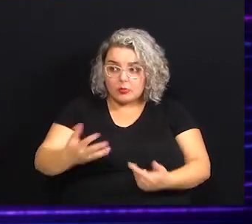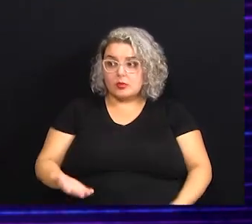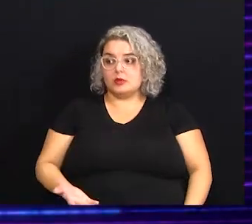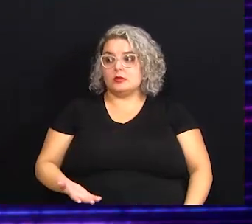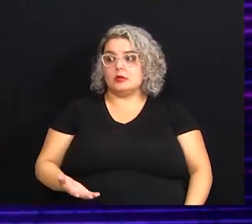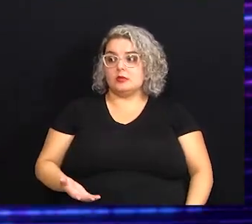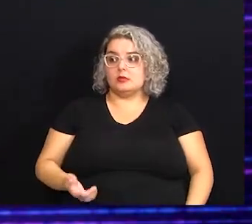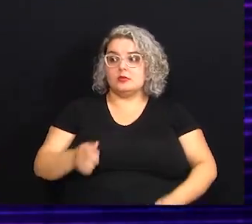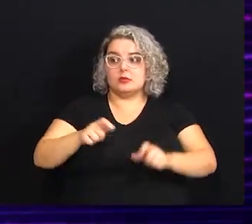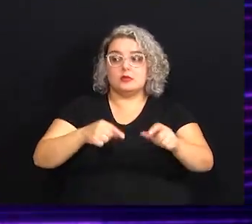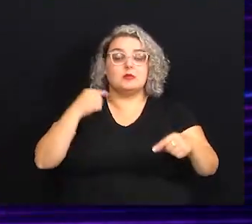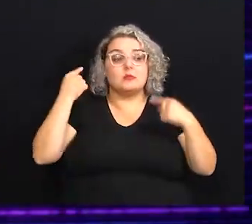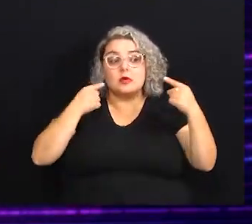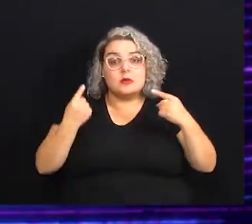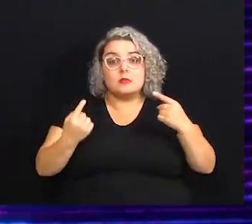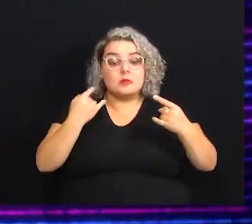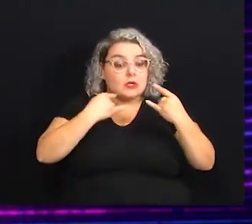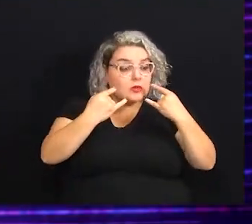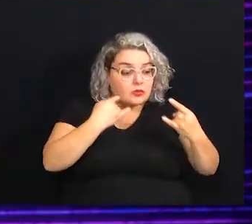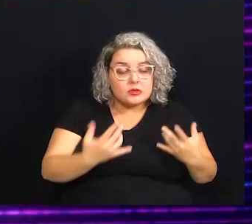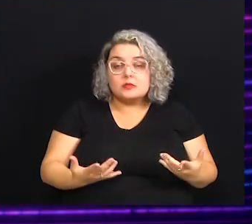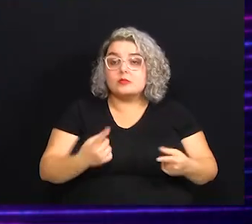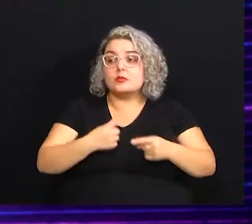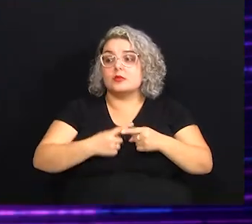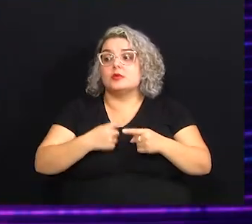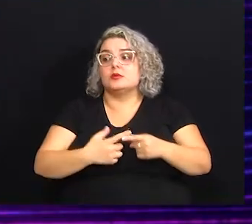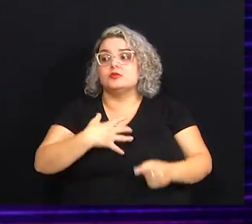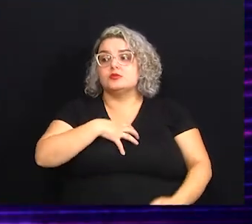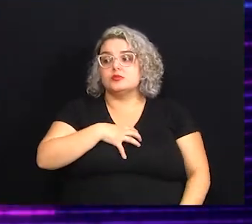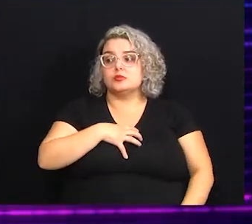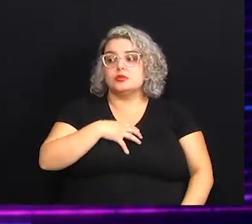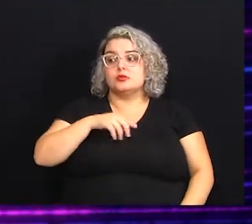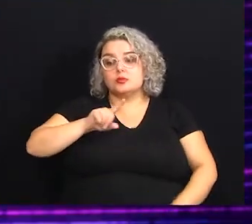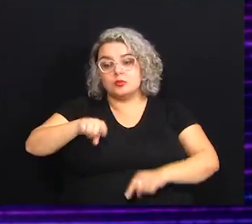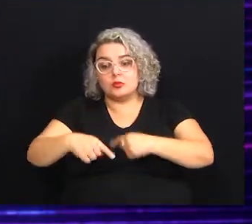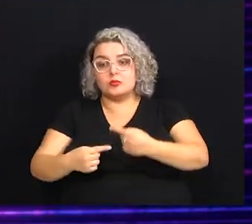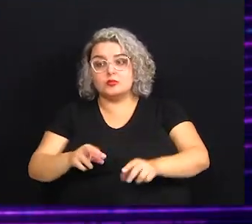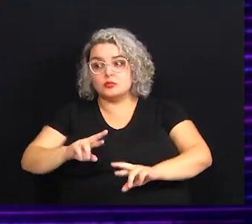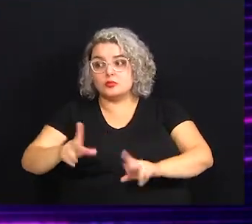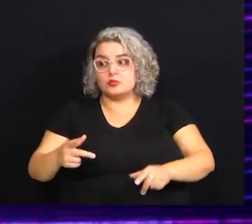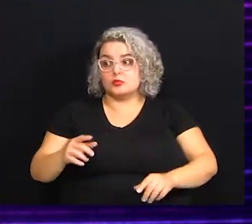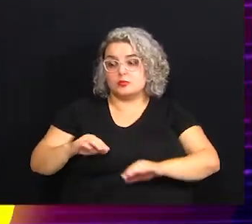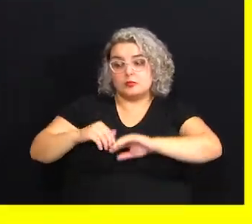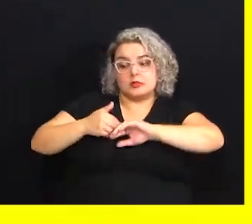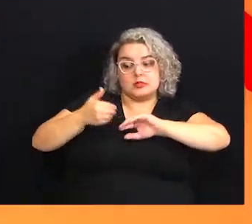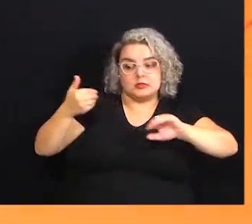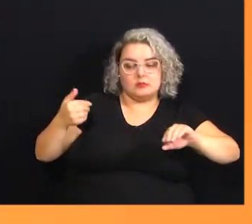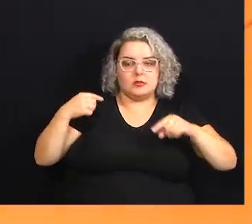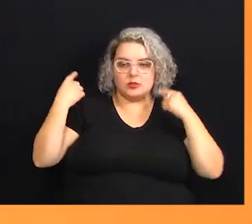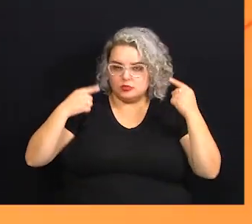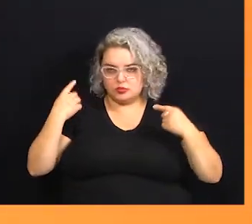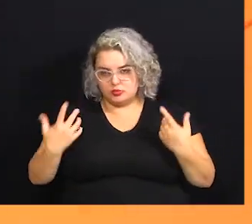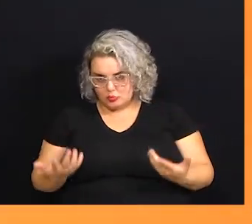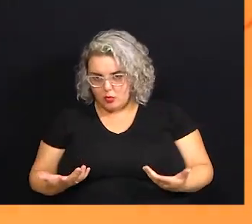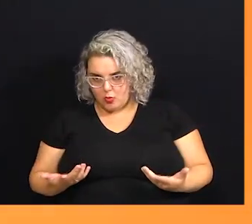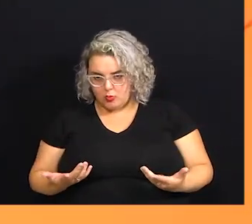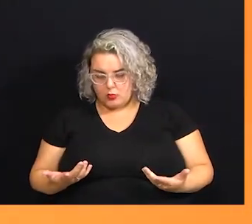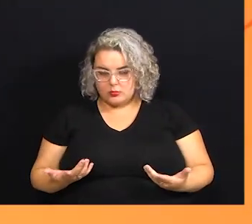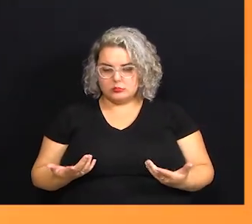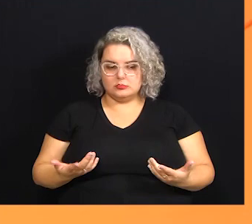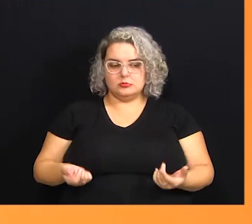interessaram demais, porque eu percebo que, de uma forma ou de outra, o que me separa de ser louco, além de, né, de fato,